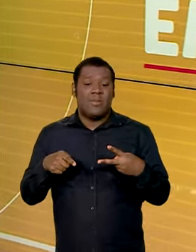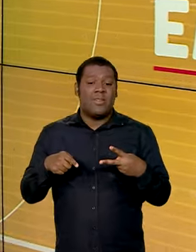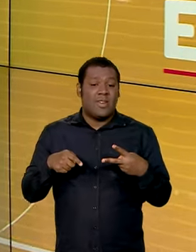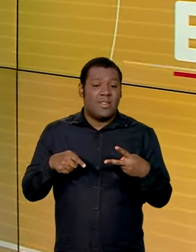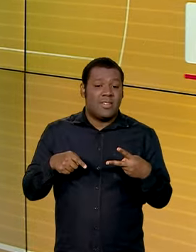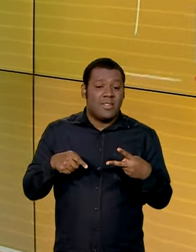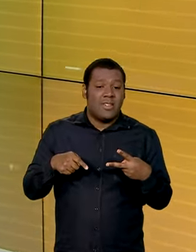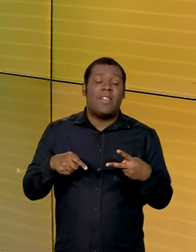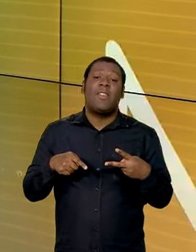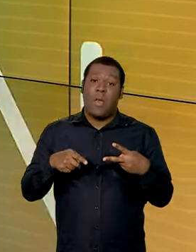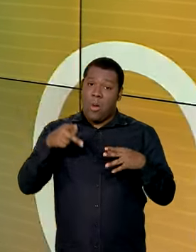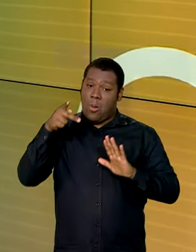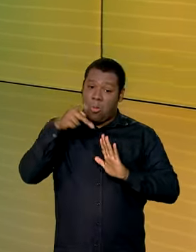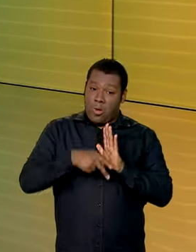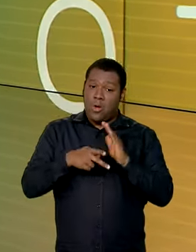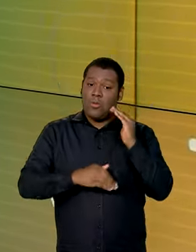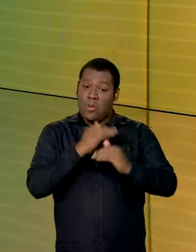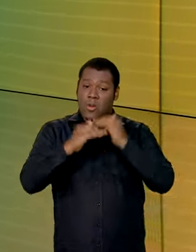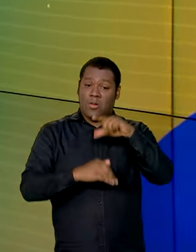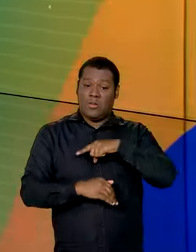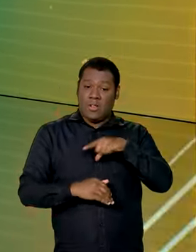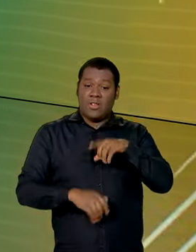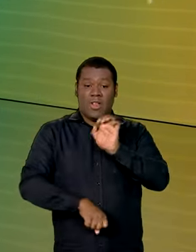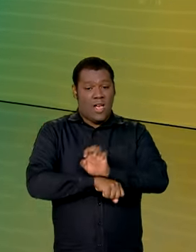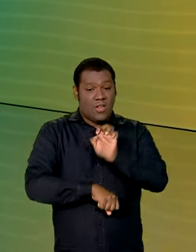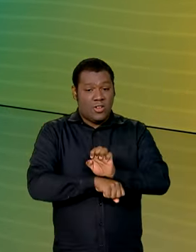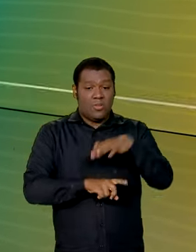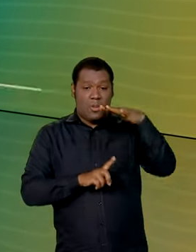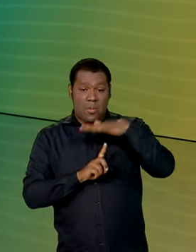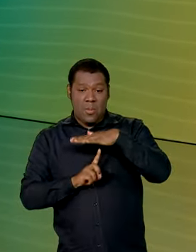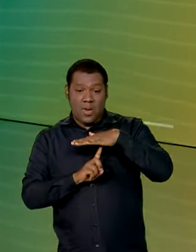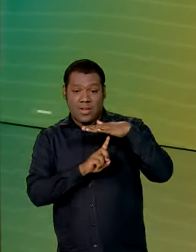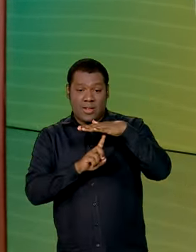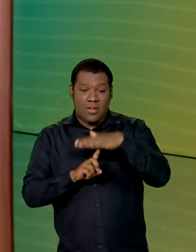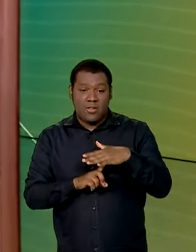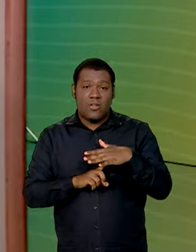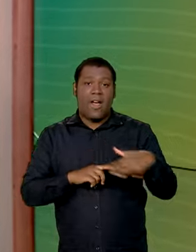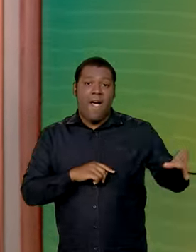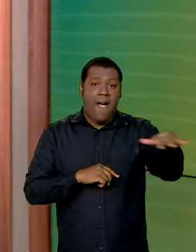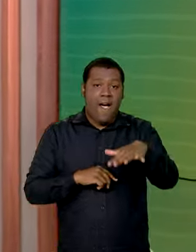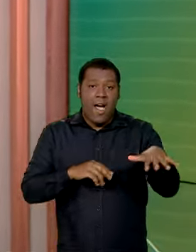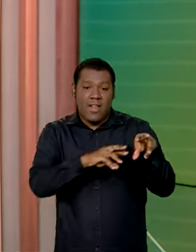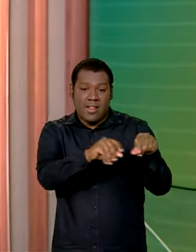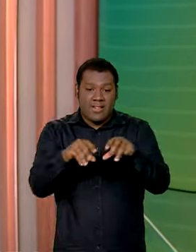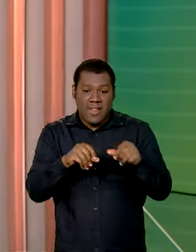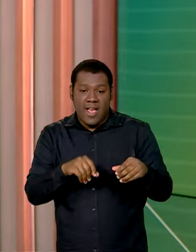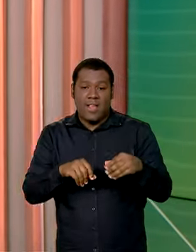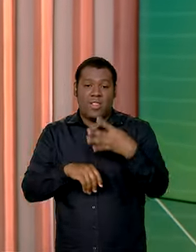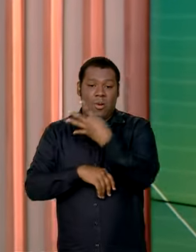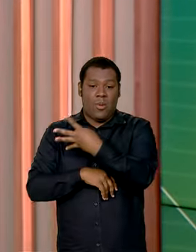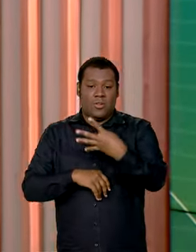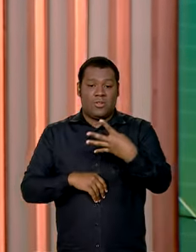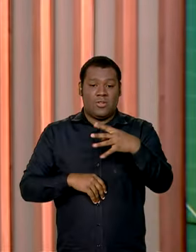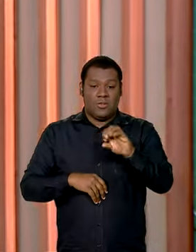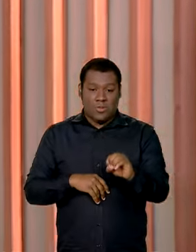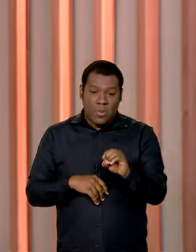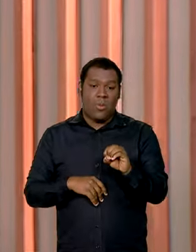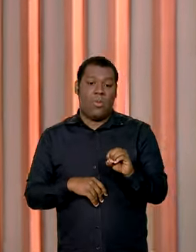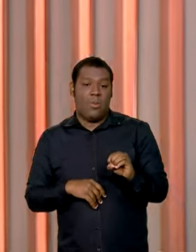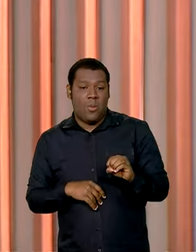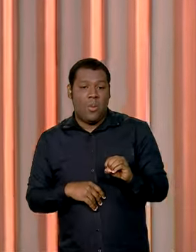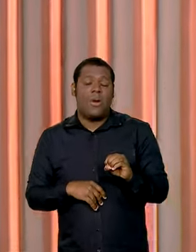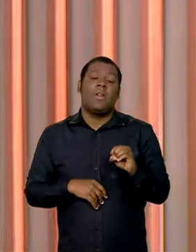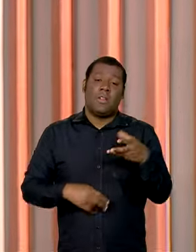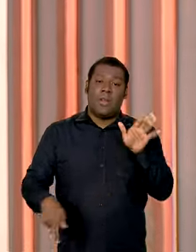dando os primeiros resultados. No Paraná, 440 hectares da fazenda Capão do Cipó, pertencentes